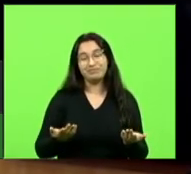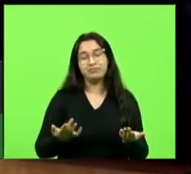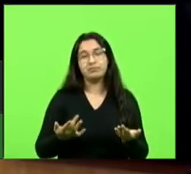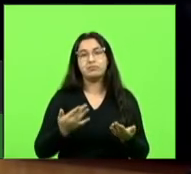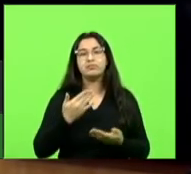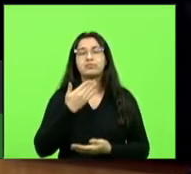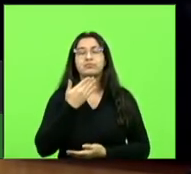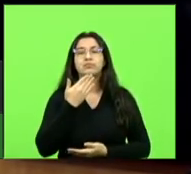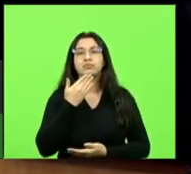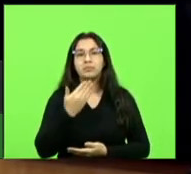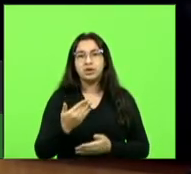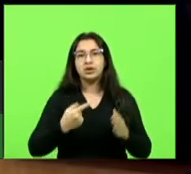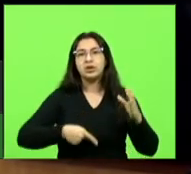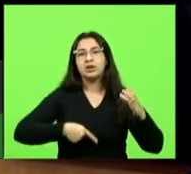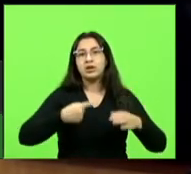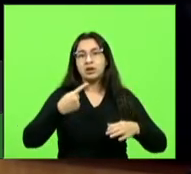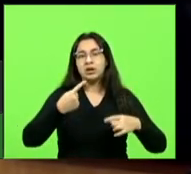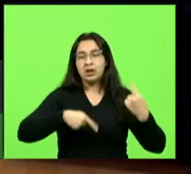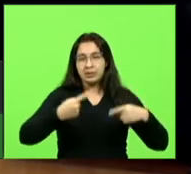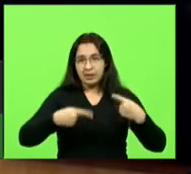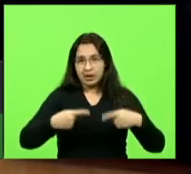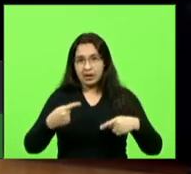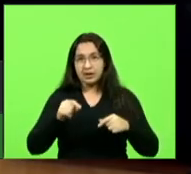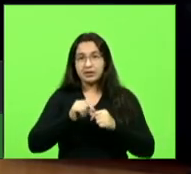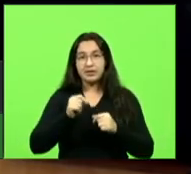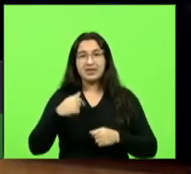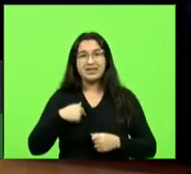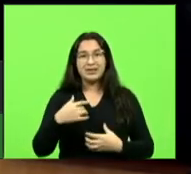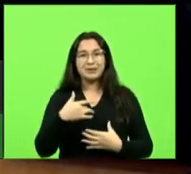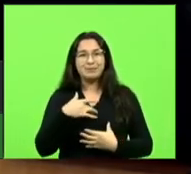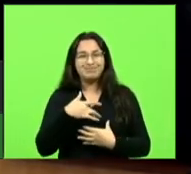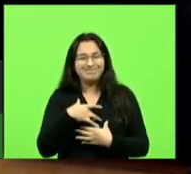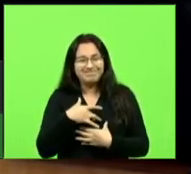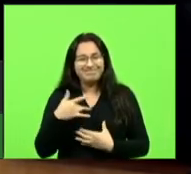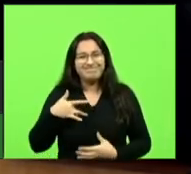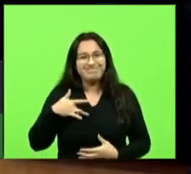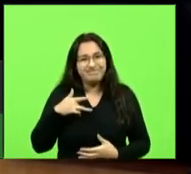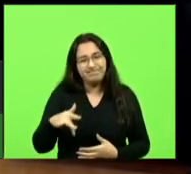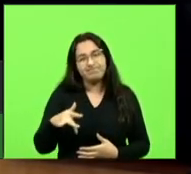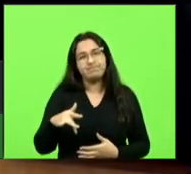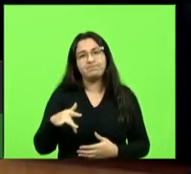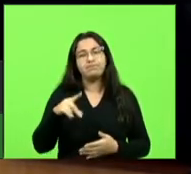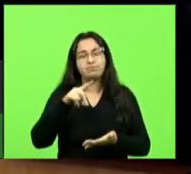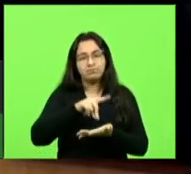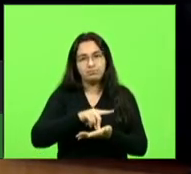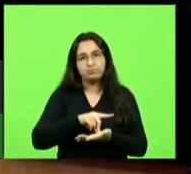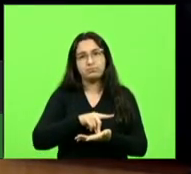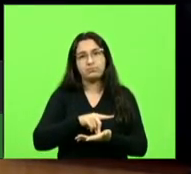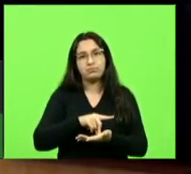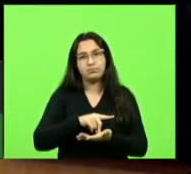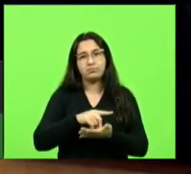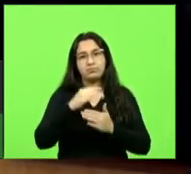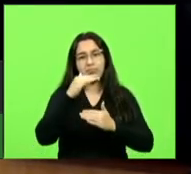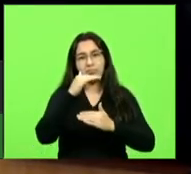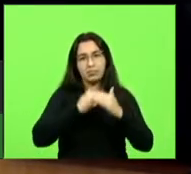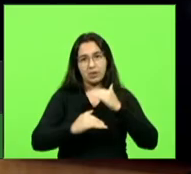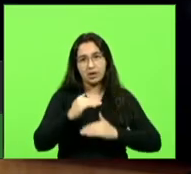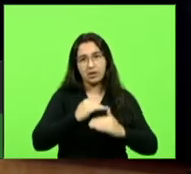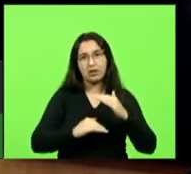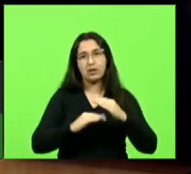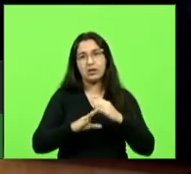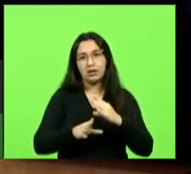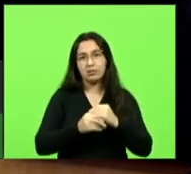o debate que nós fizemos, né, me doeu muito, de verdade, né, retroceder nas emendas